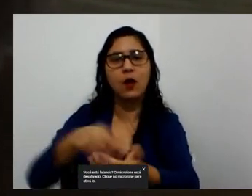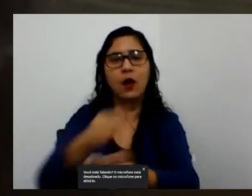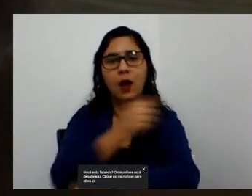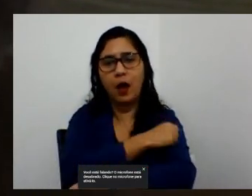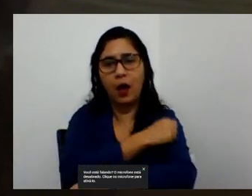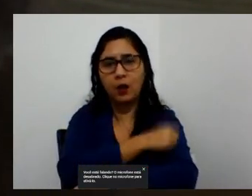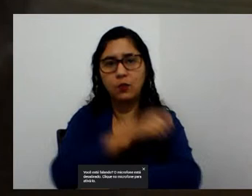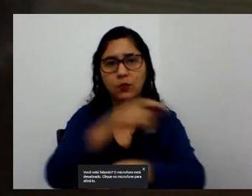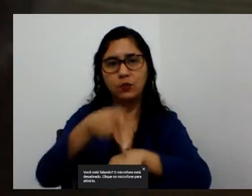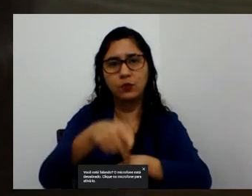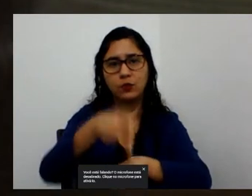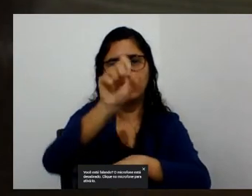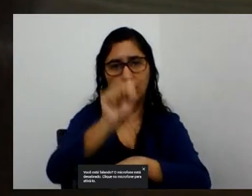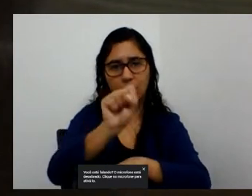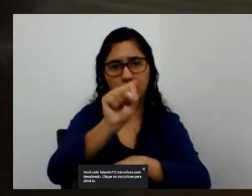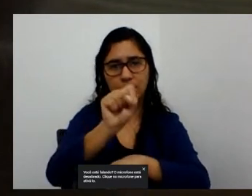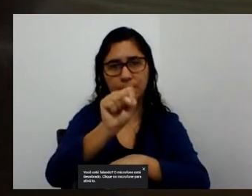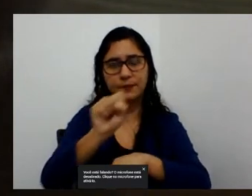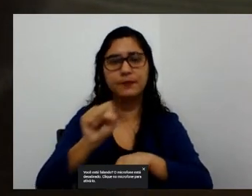de pós-graduação?